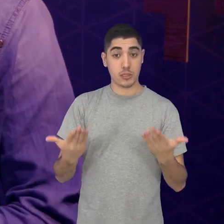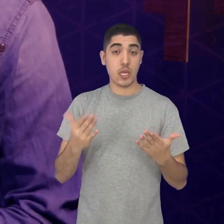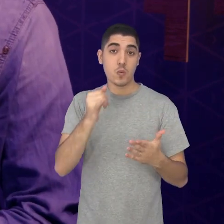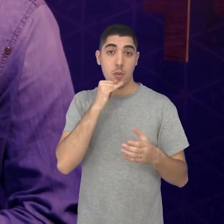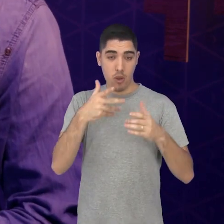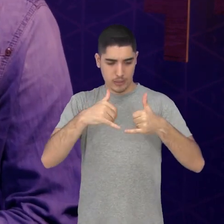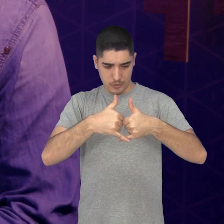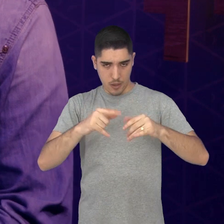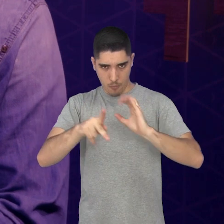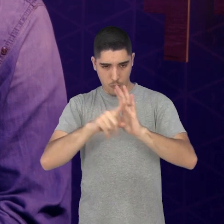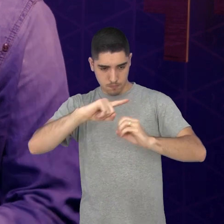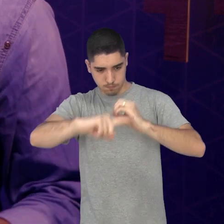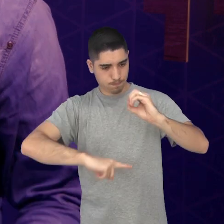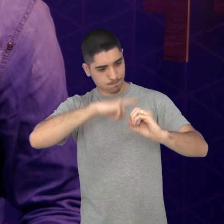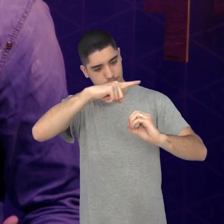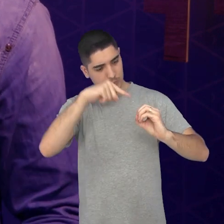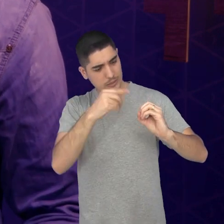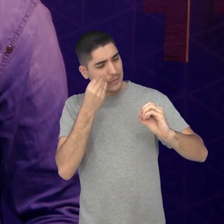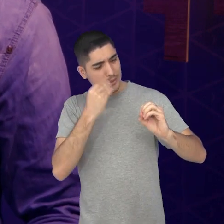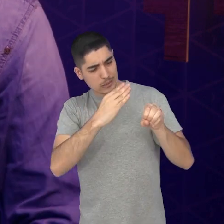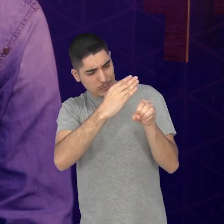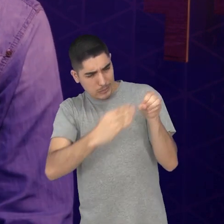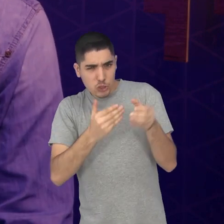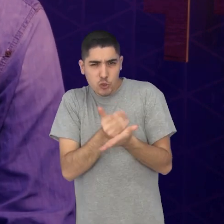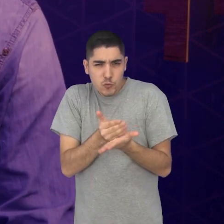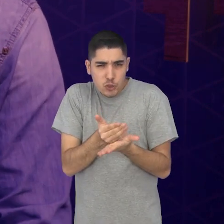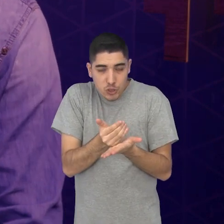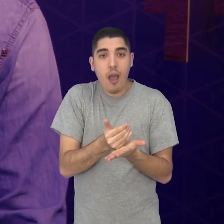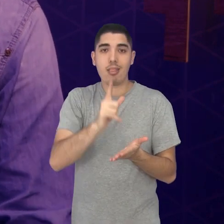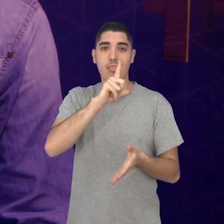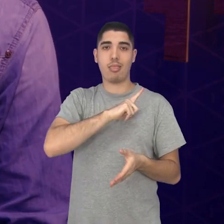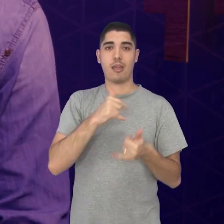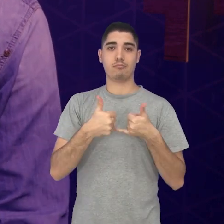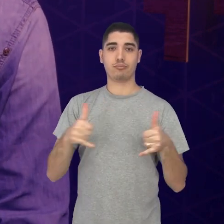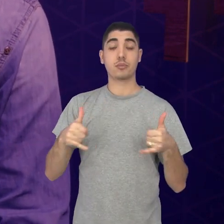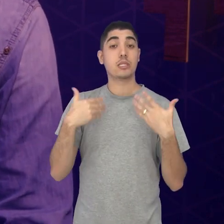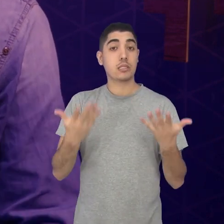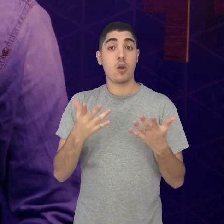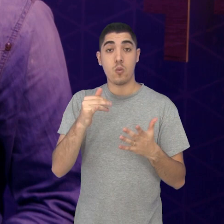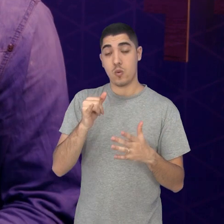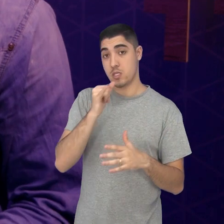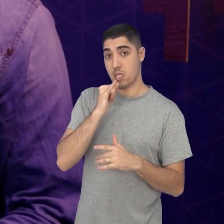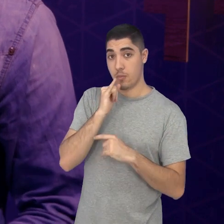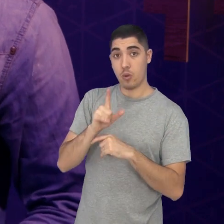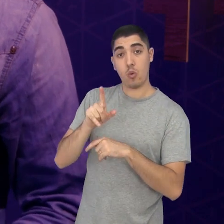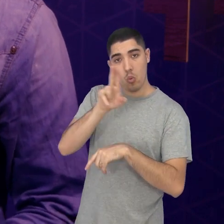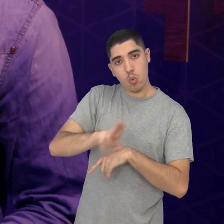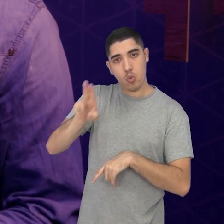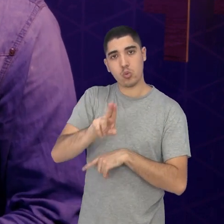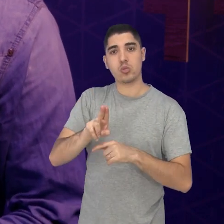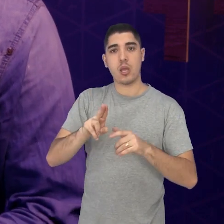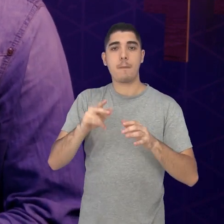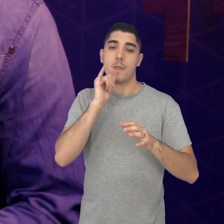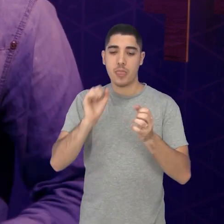tenta partir um átomo no meio. Uhum. As usinas nucleares que produzem energia elétrica usam a